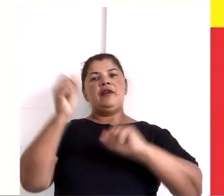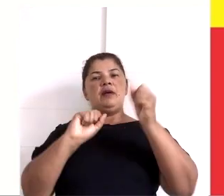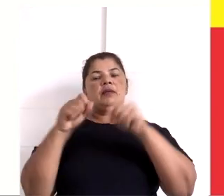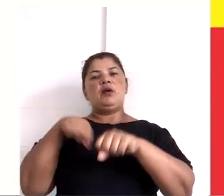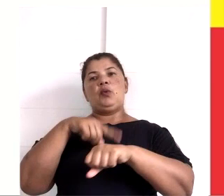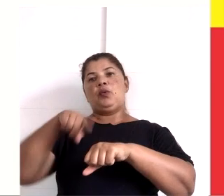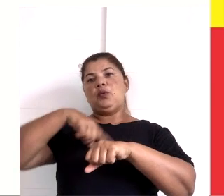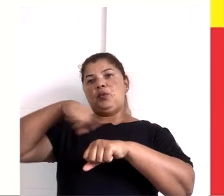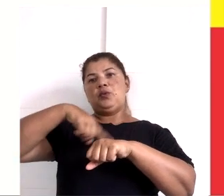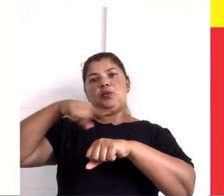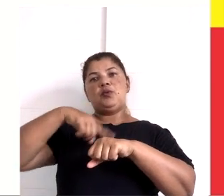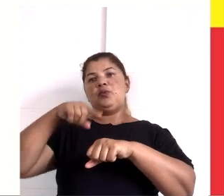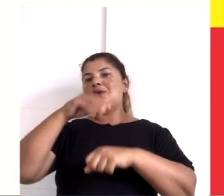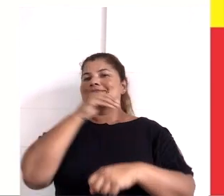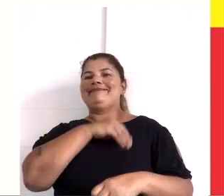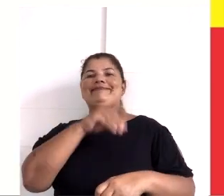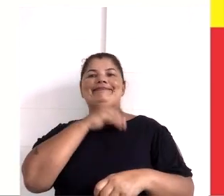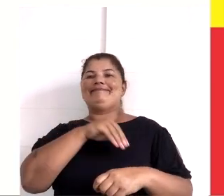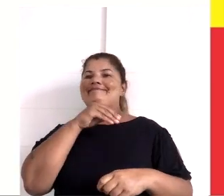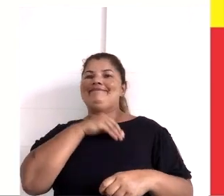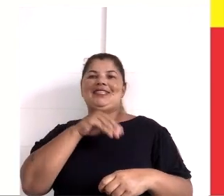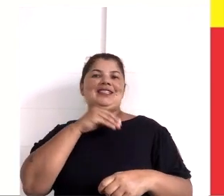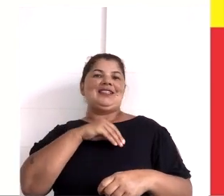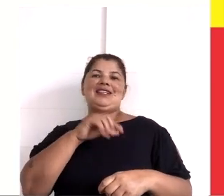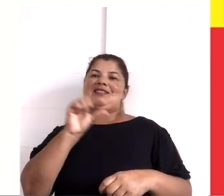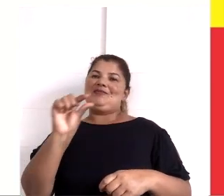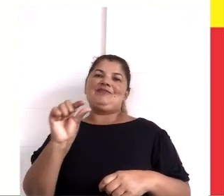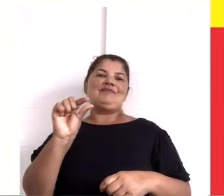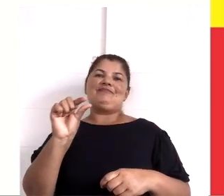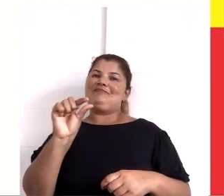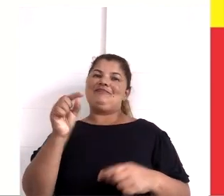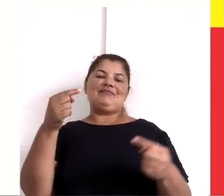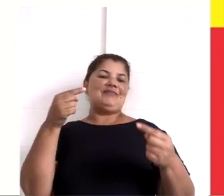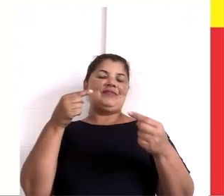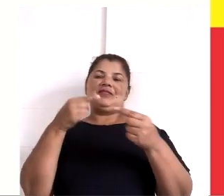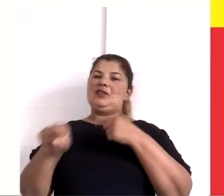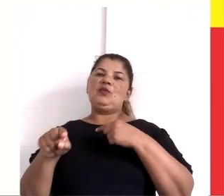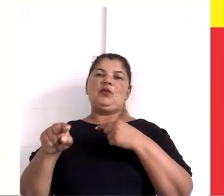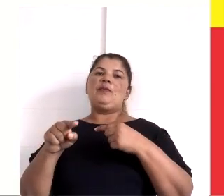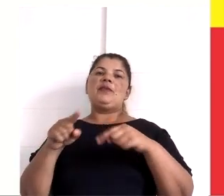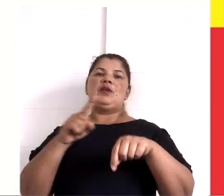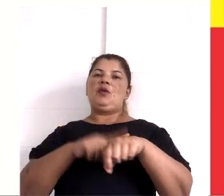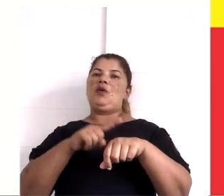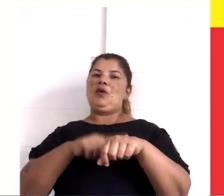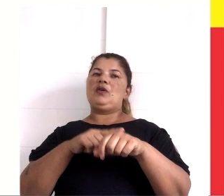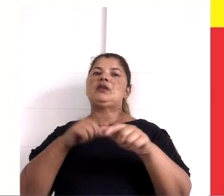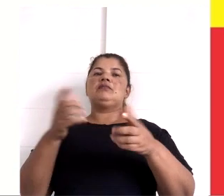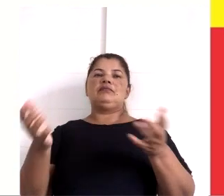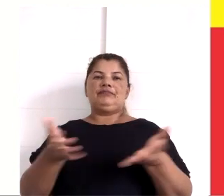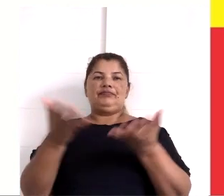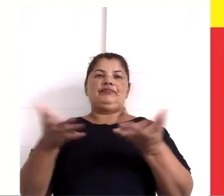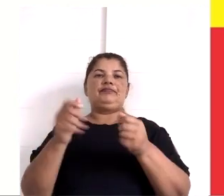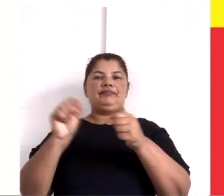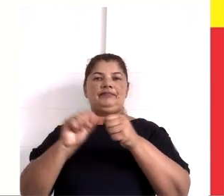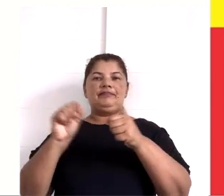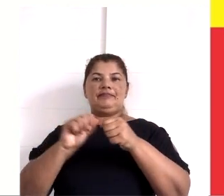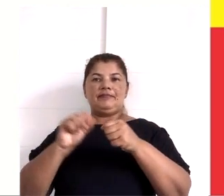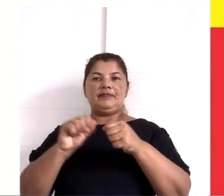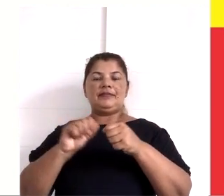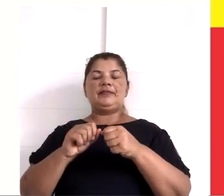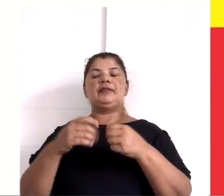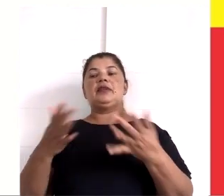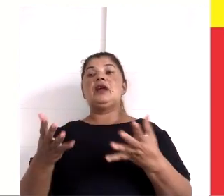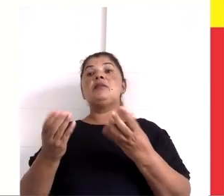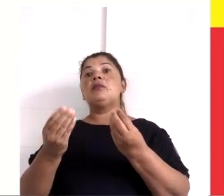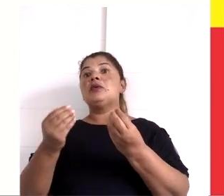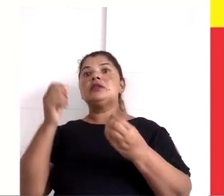diversas horas e não recebiam, segundo eles, o bastante, o suficiente por sua produção, ok? Então, muitas